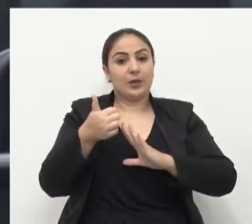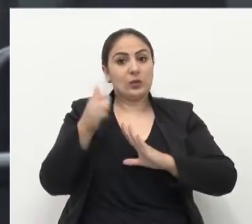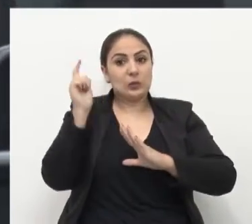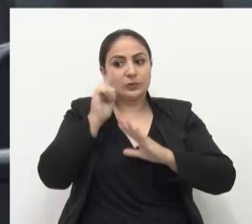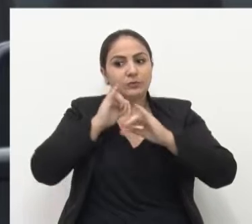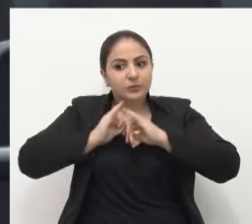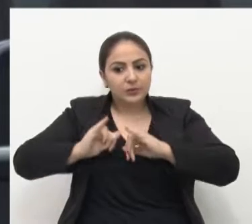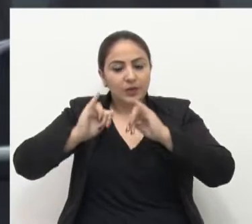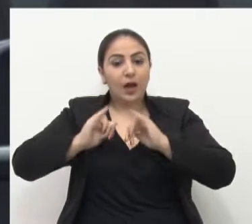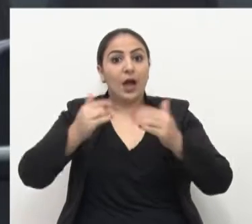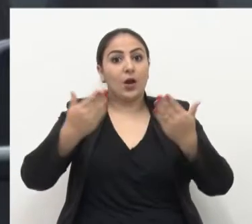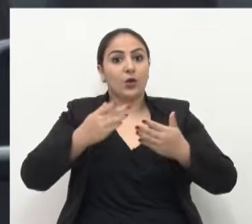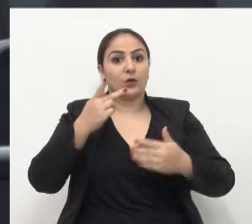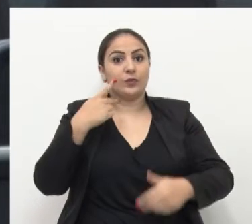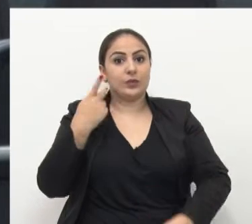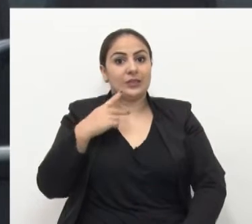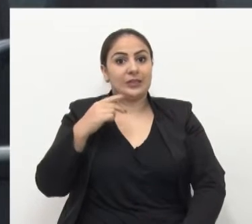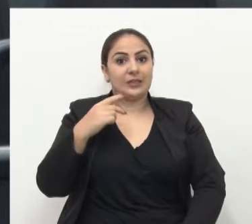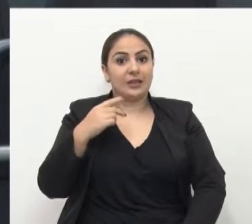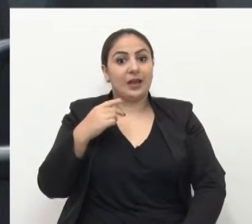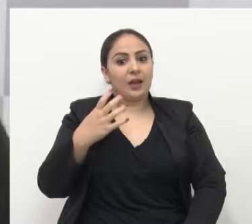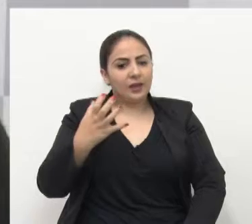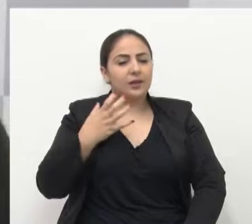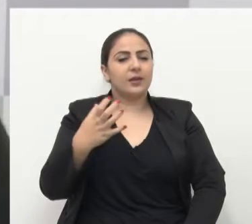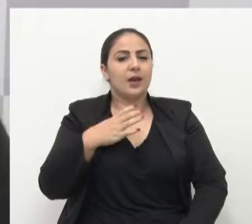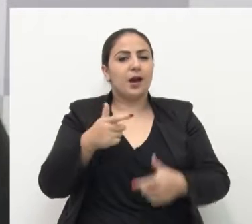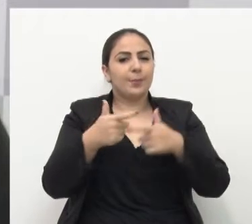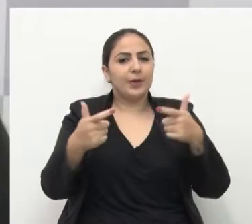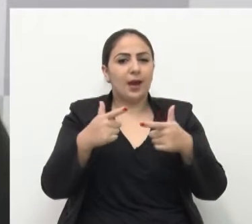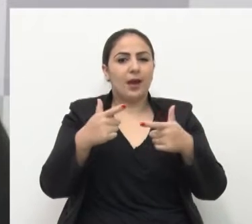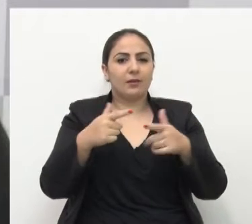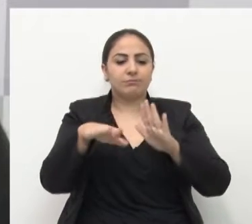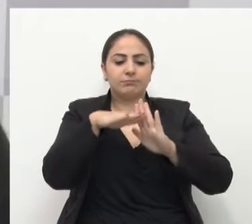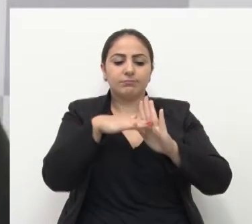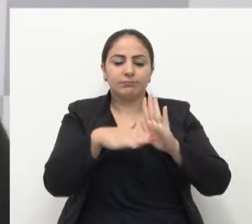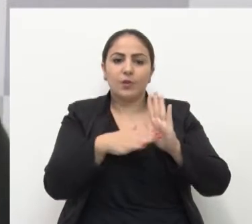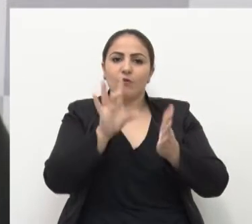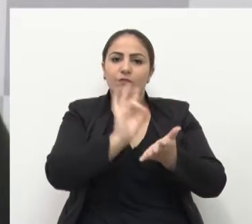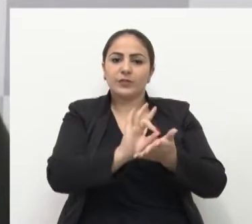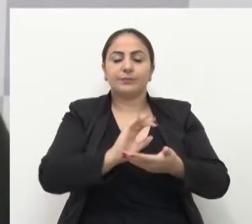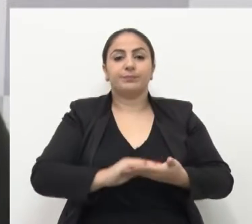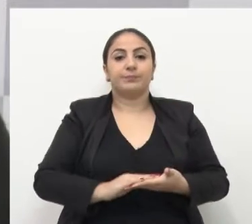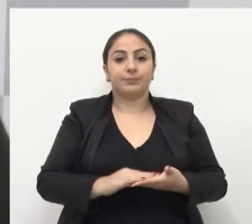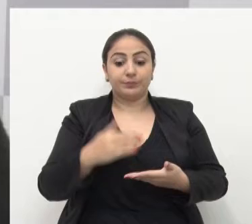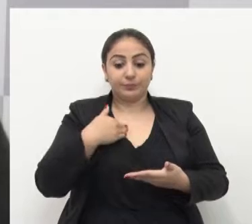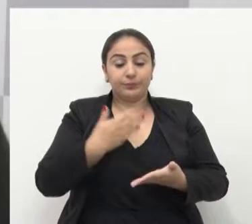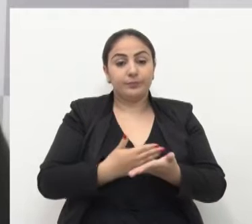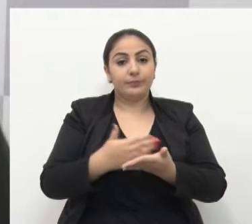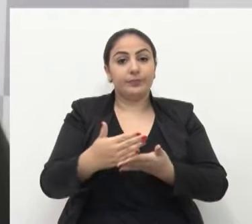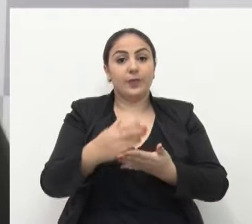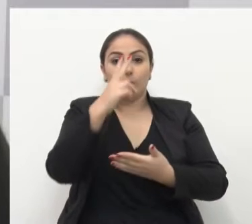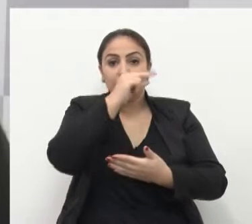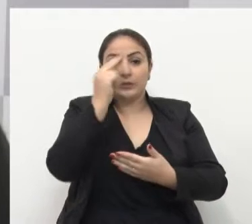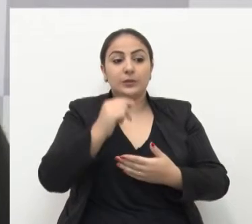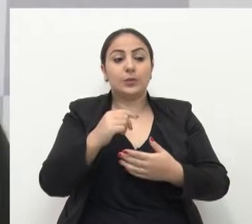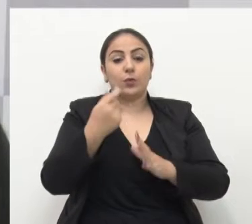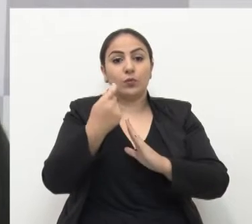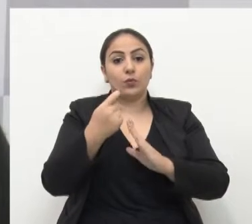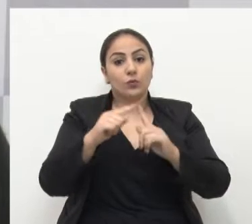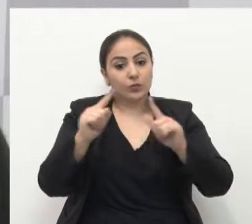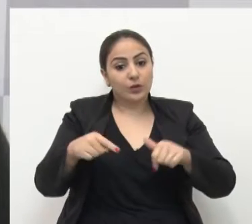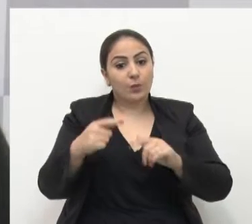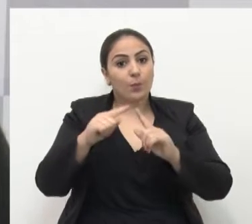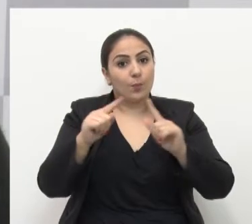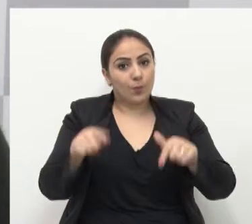agora nec pretende ampliar a lista oficial iniciando aqui no município um funcionário público né joão